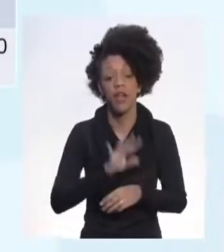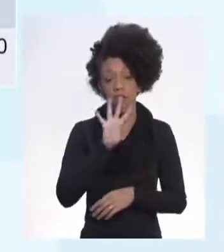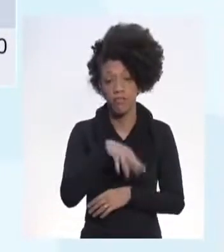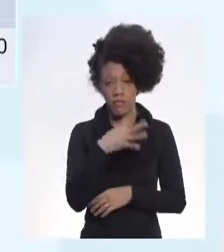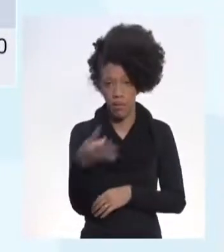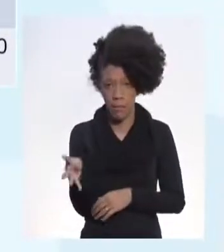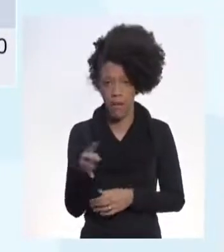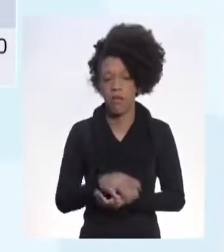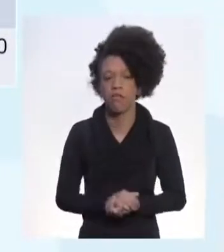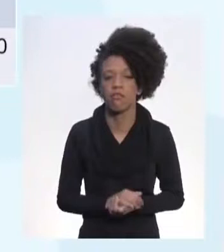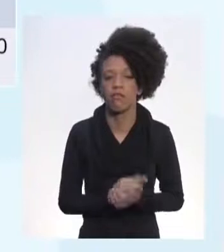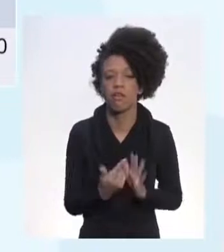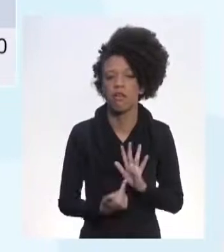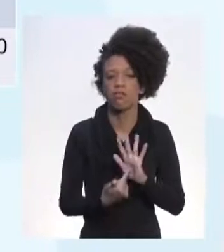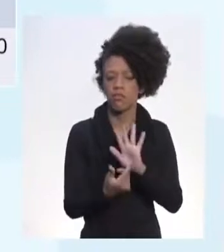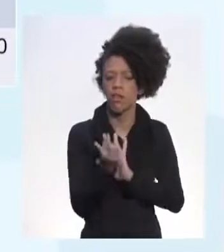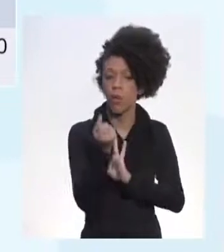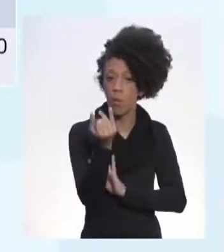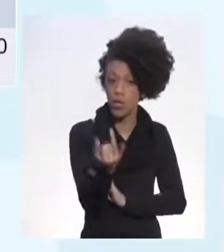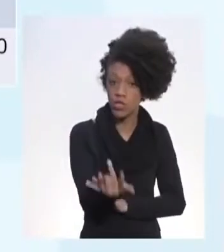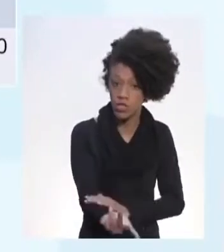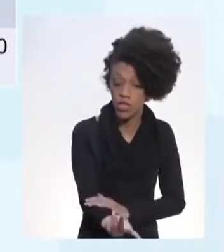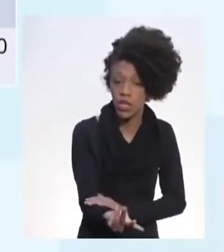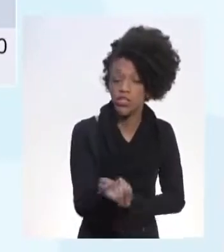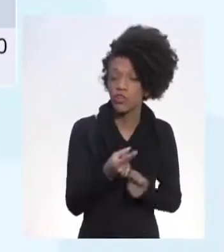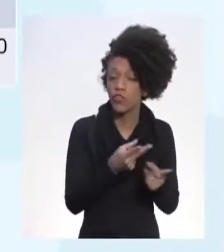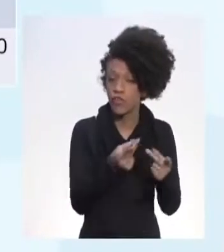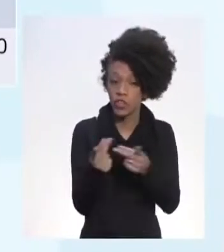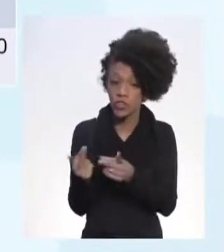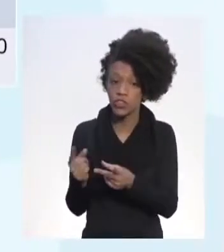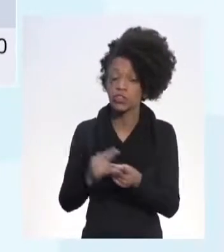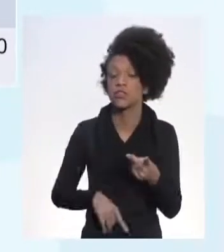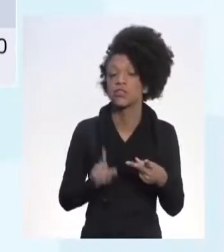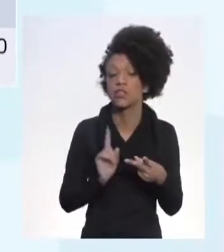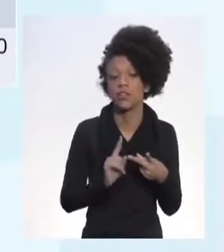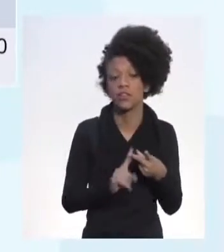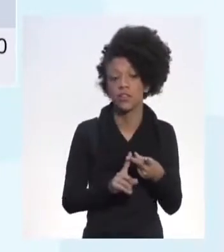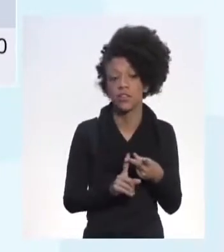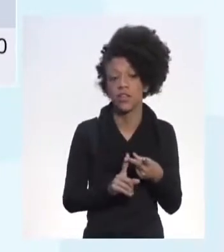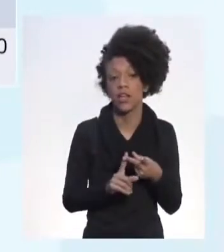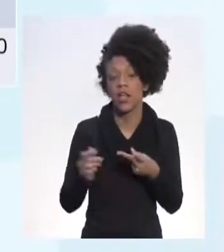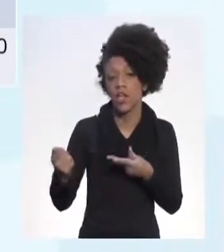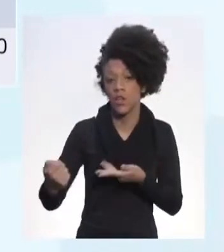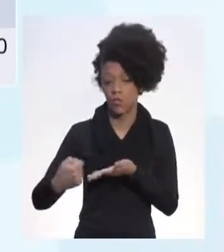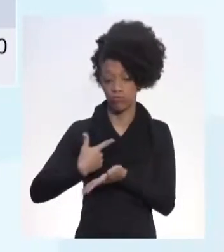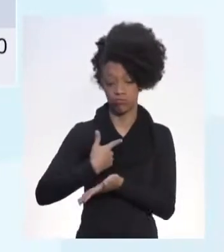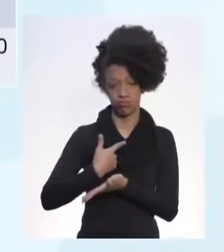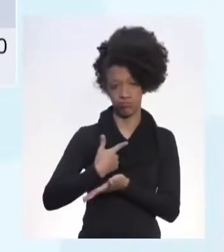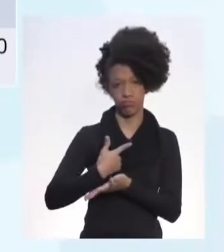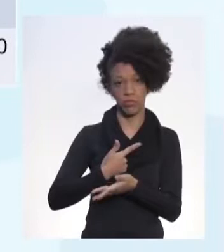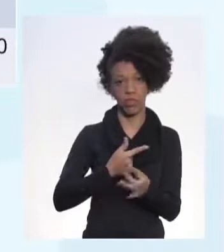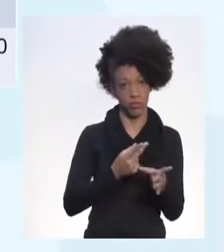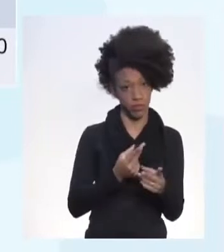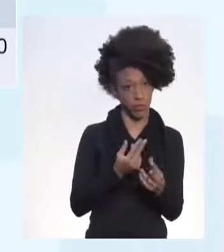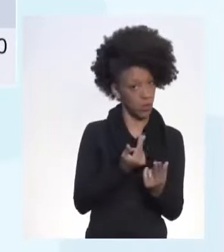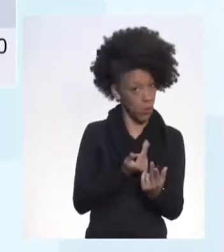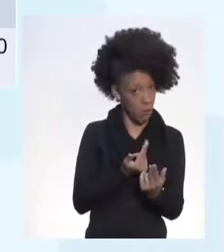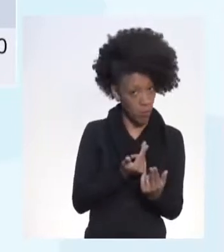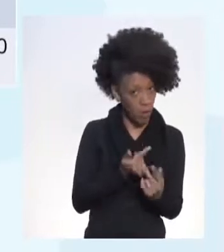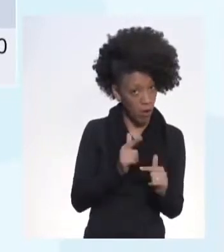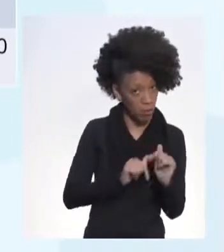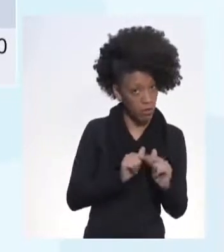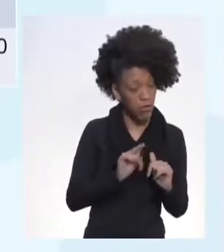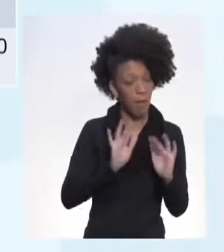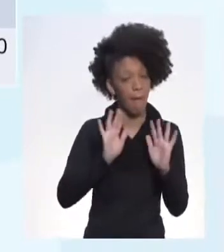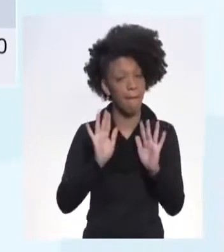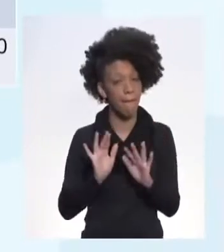seguir, registrou-se a quantidade vendida e o valor recebido pela venda de um mesmo produto.